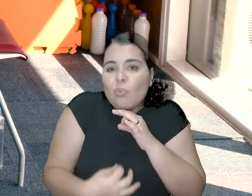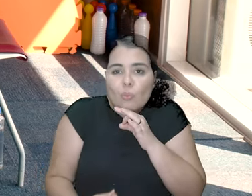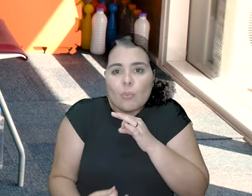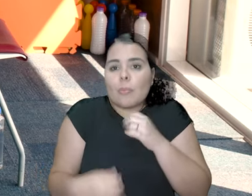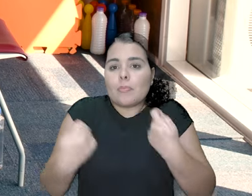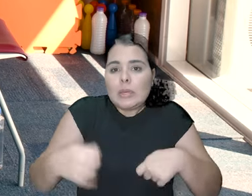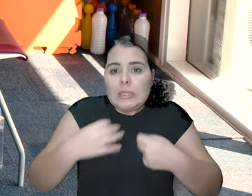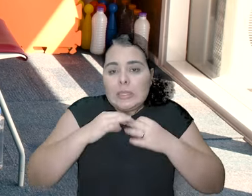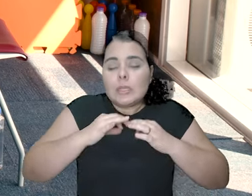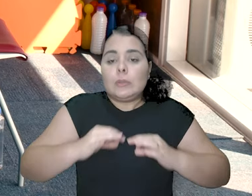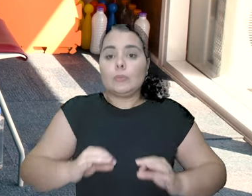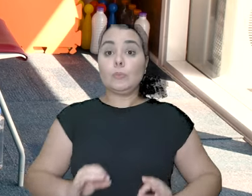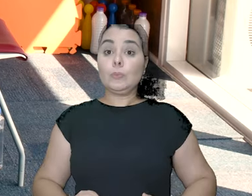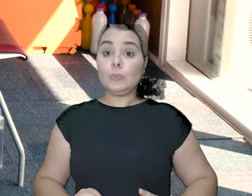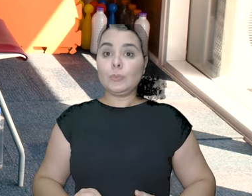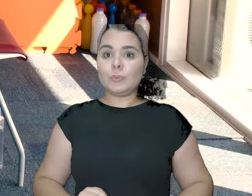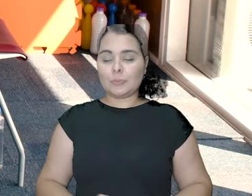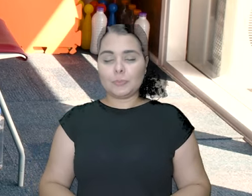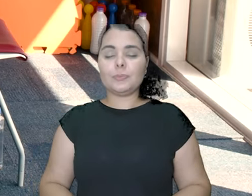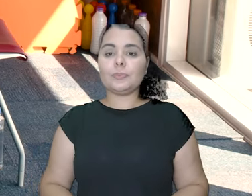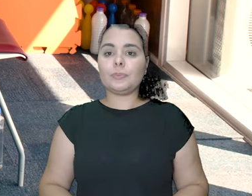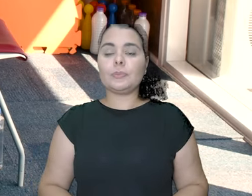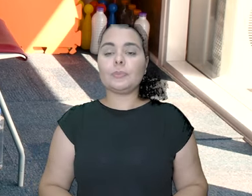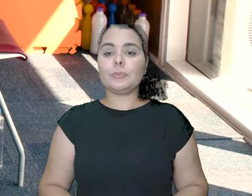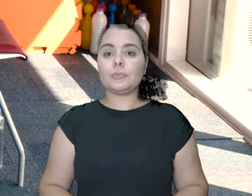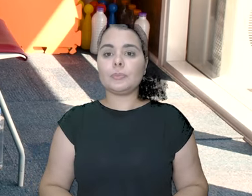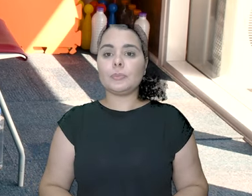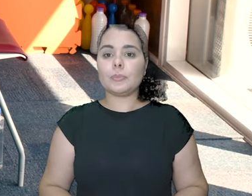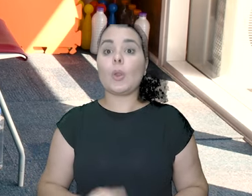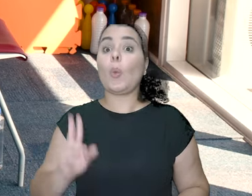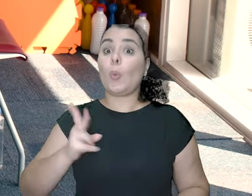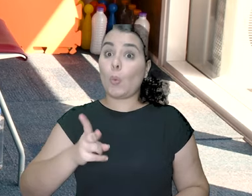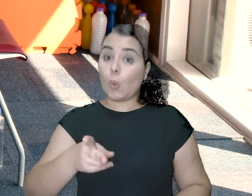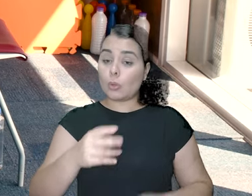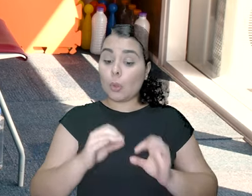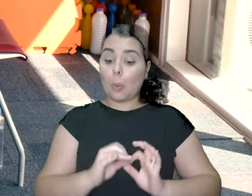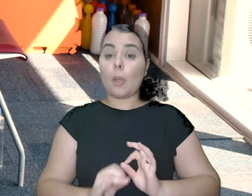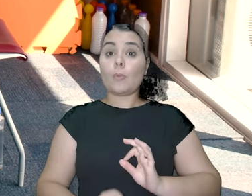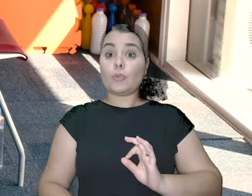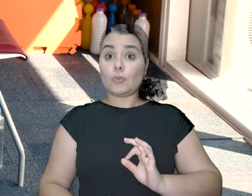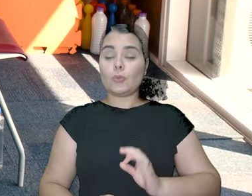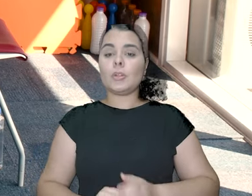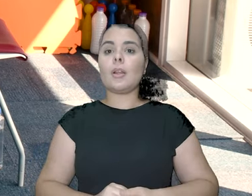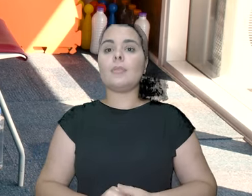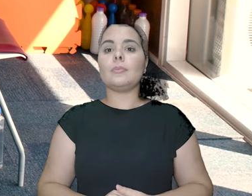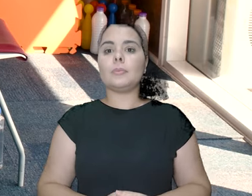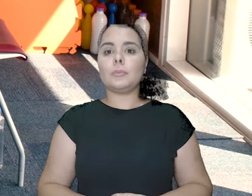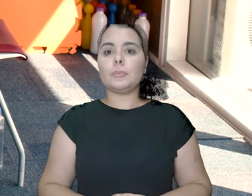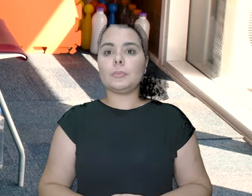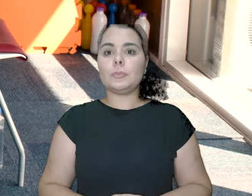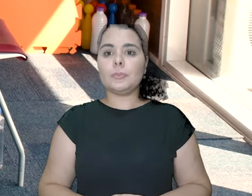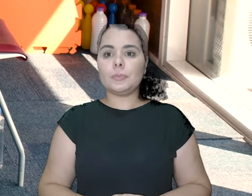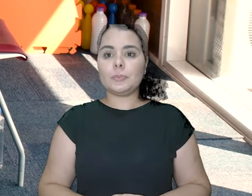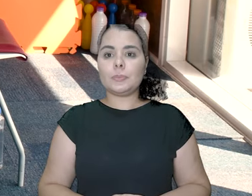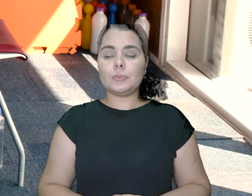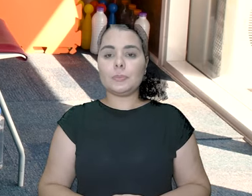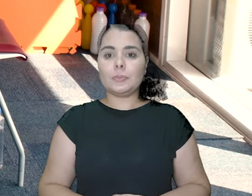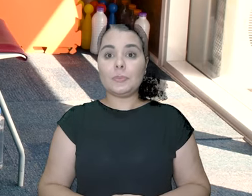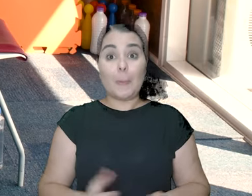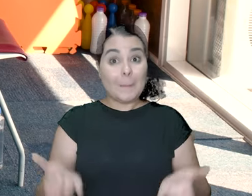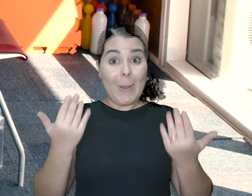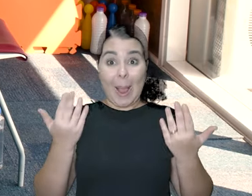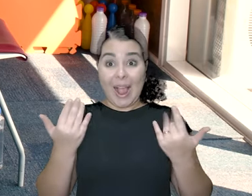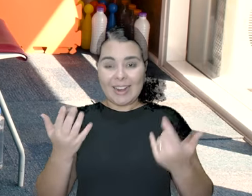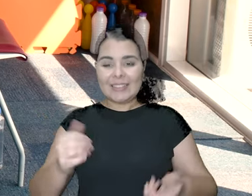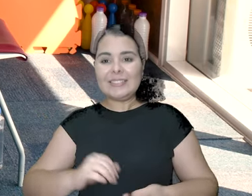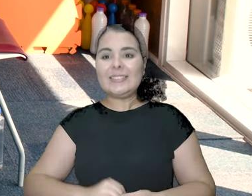hein? Retinho e bonito. Mantenha essa postura linda. Hum, bora lá!